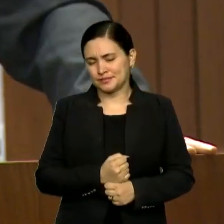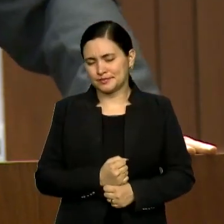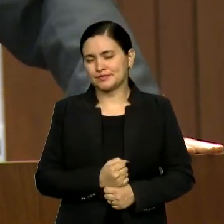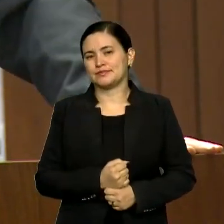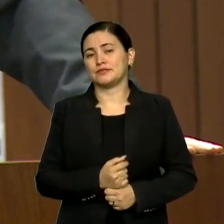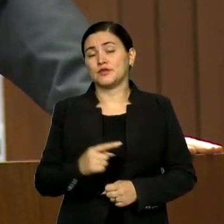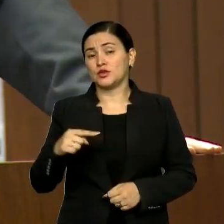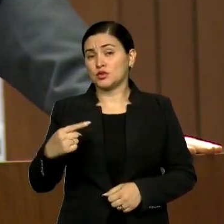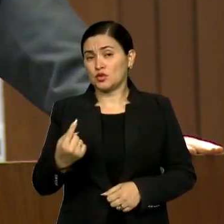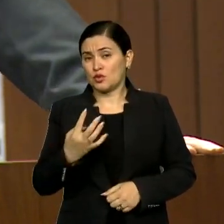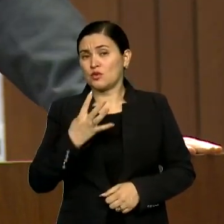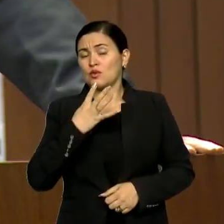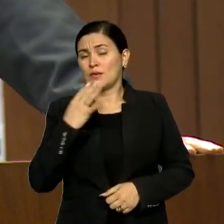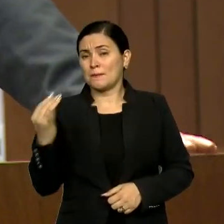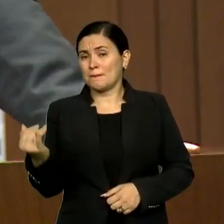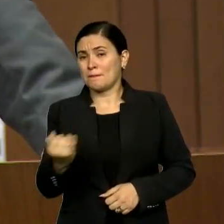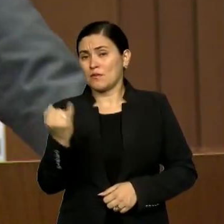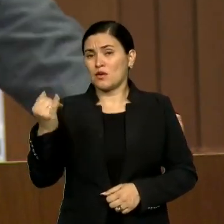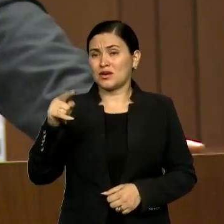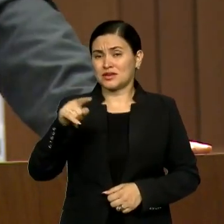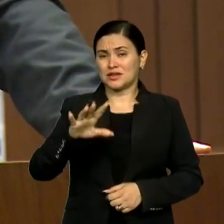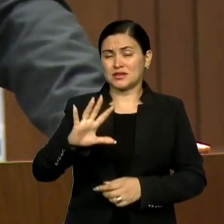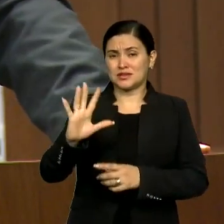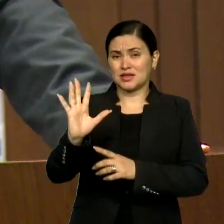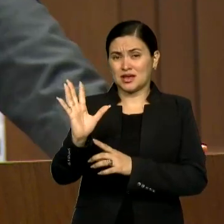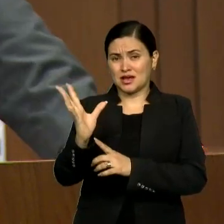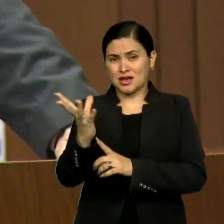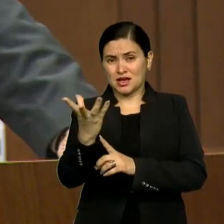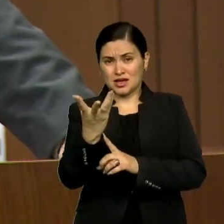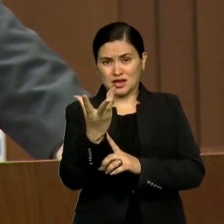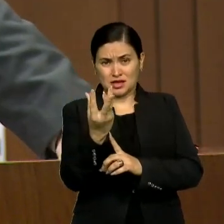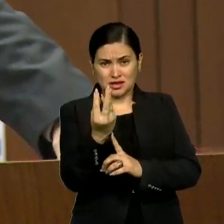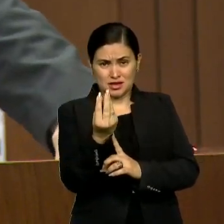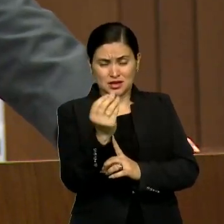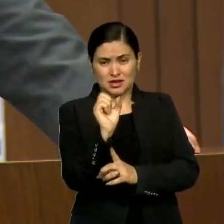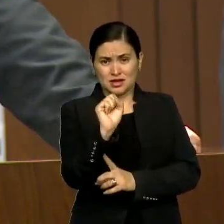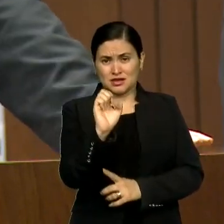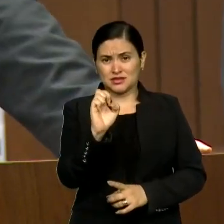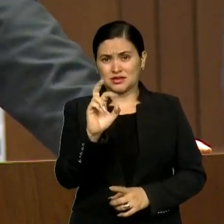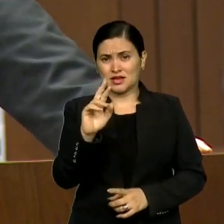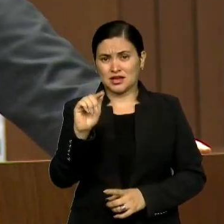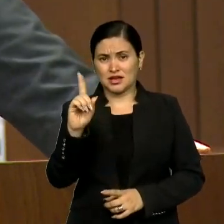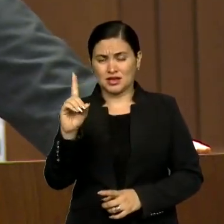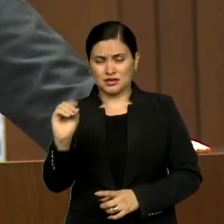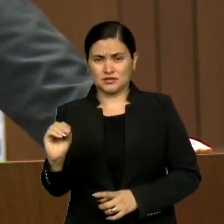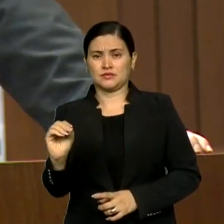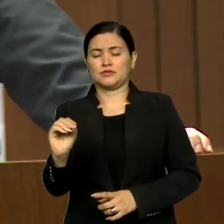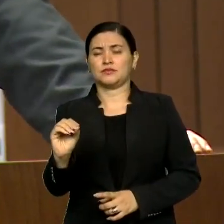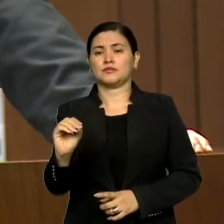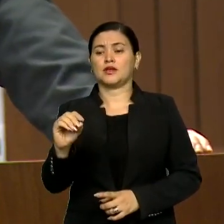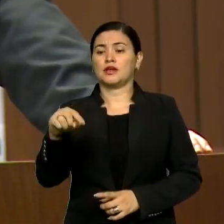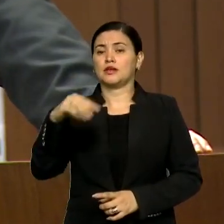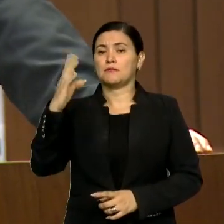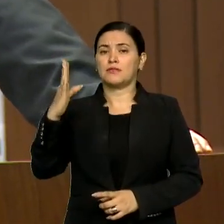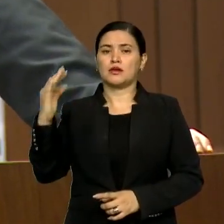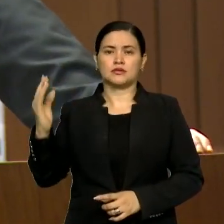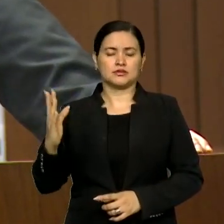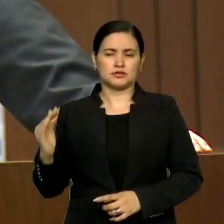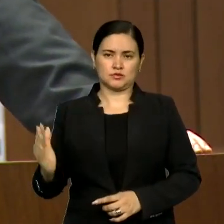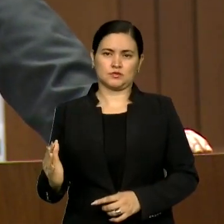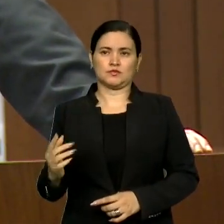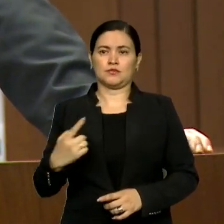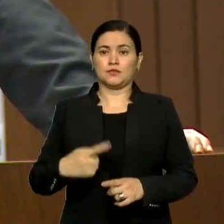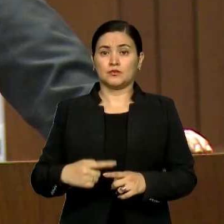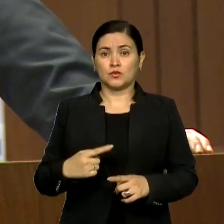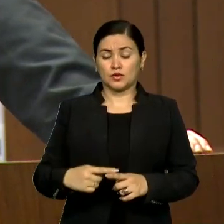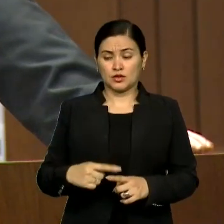do país, pois aqui tem no Cerrado, no nosso Cerrado, não só no Maranhense, no Cerrado,